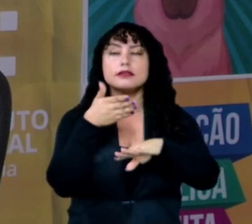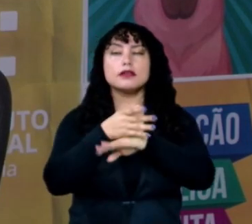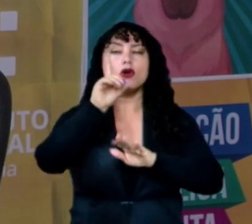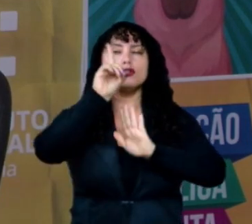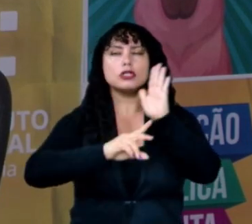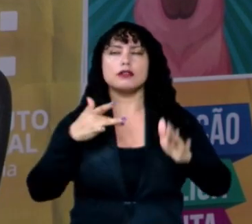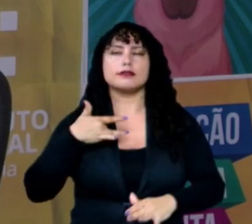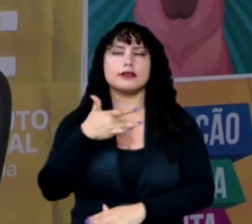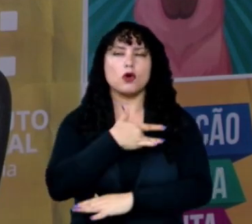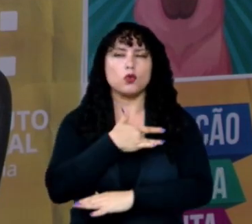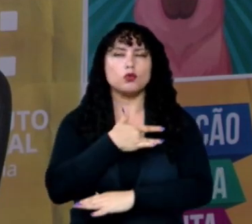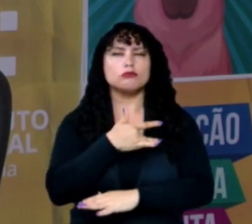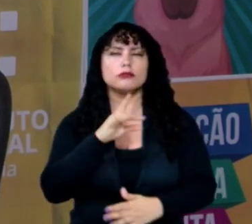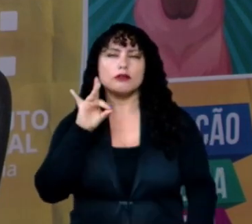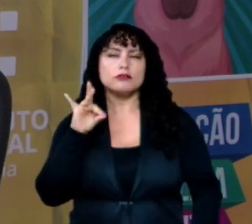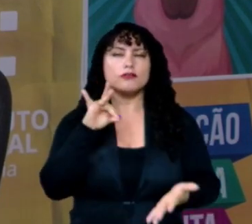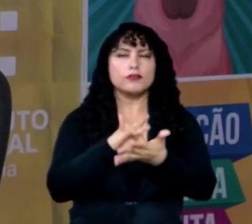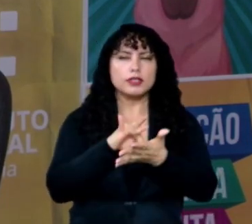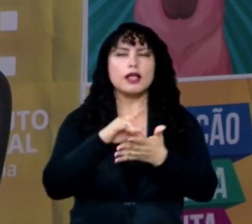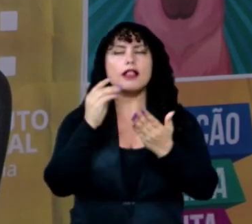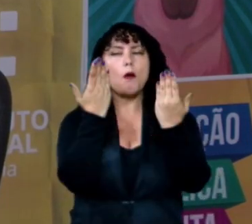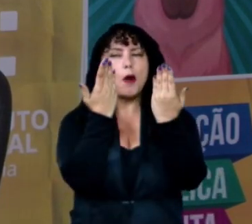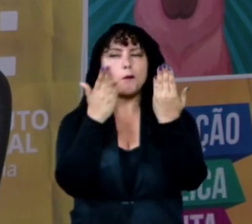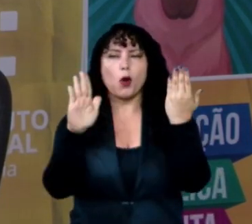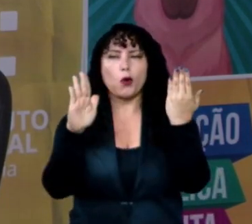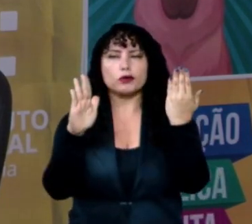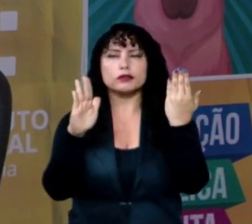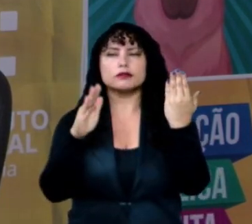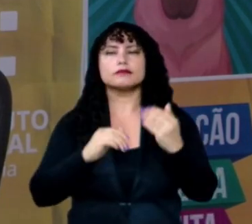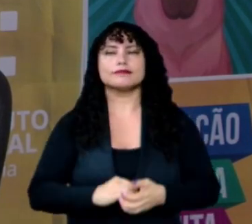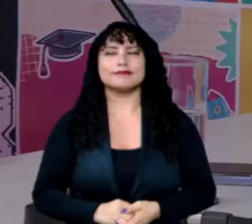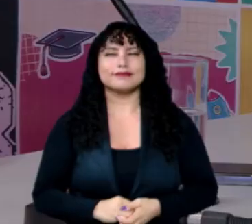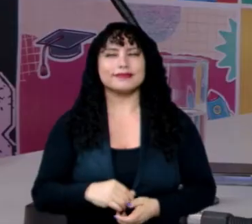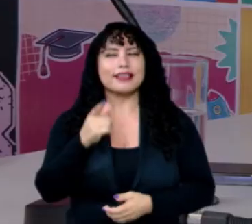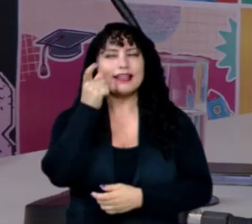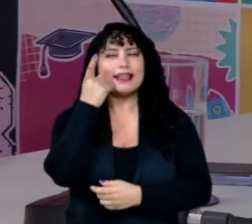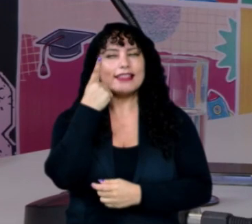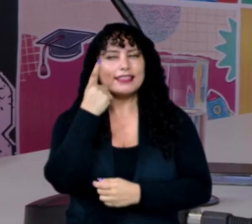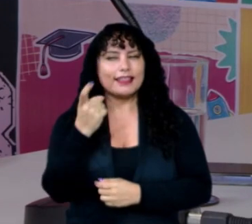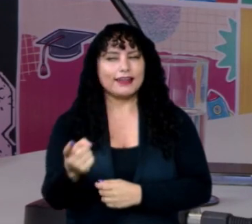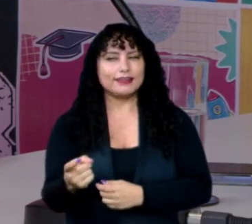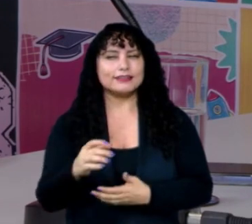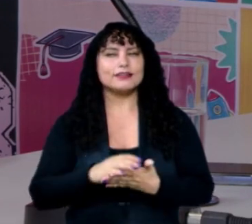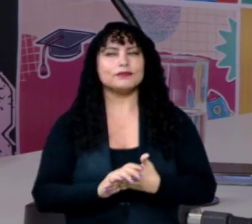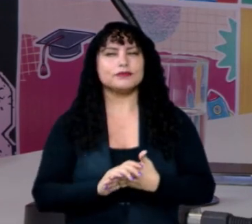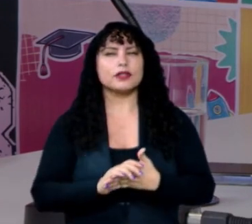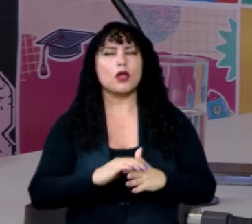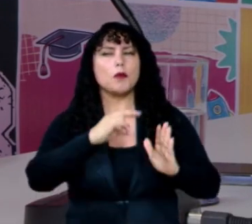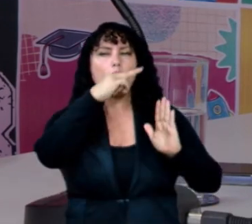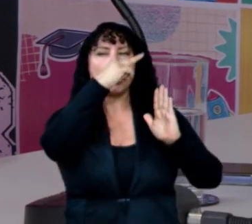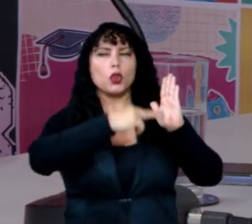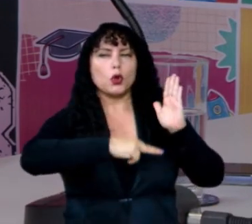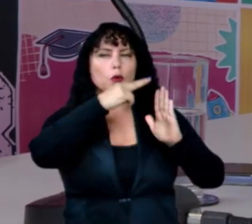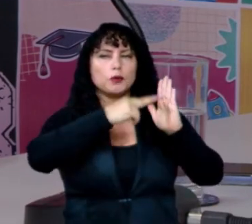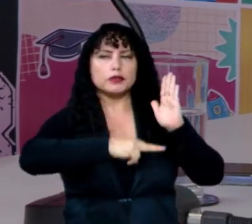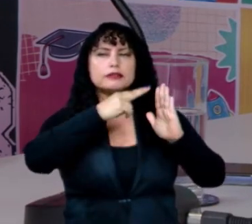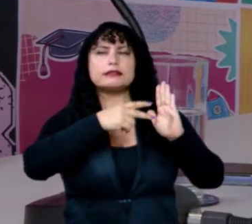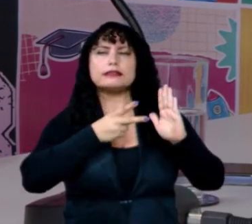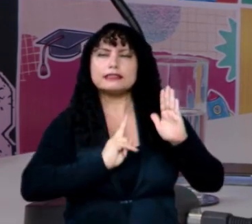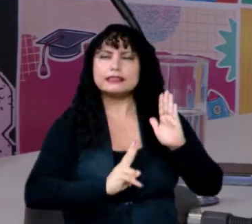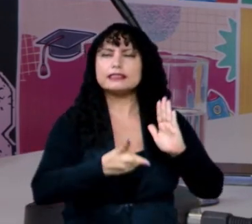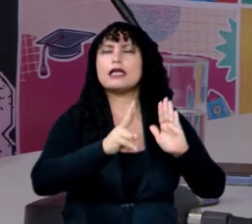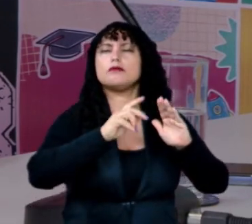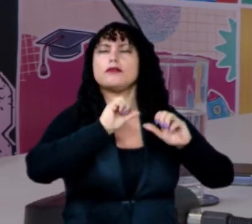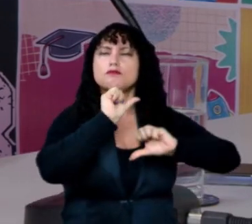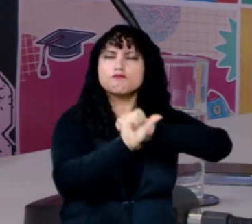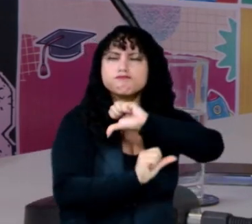à saúde. Então, de fato, é uma porta. É interessante porque é uma normativa que vem sempre sendo aprimorada, né?